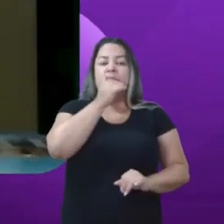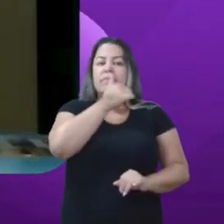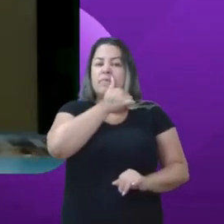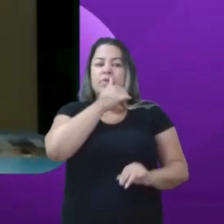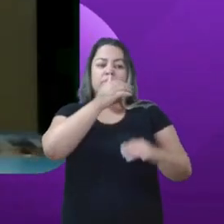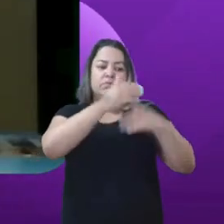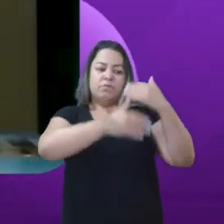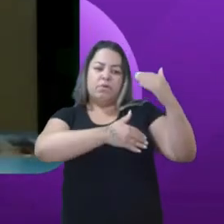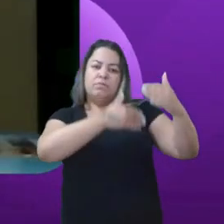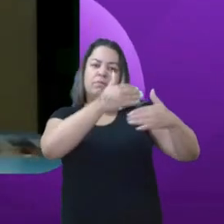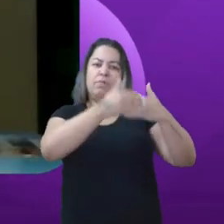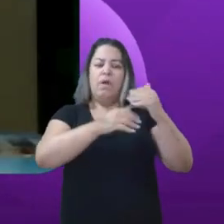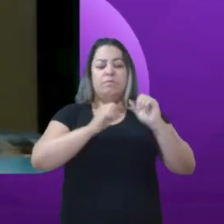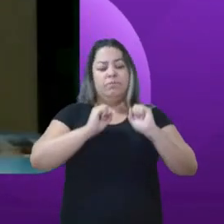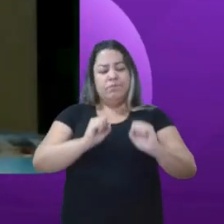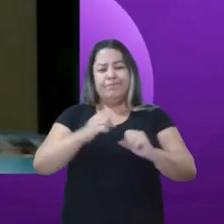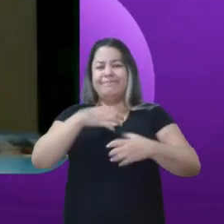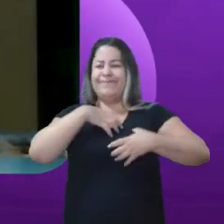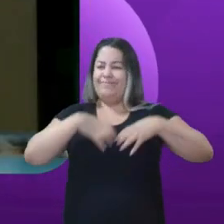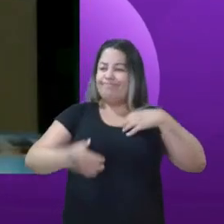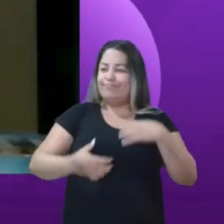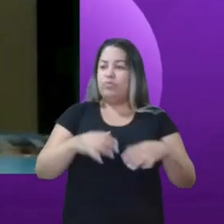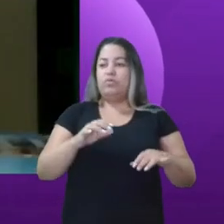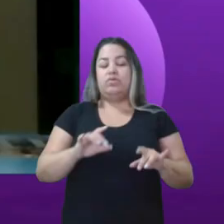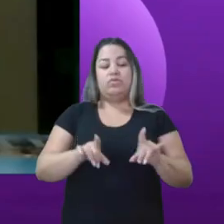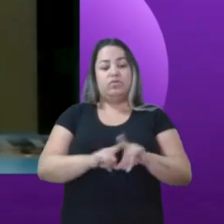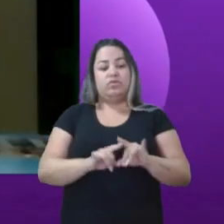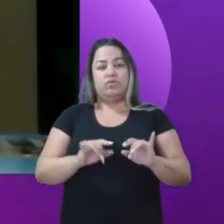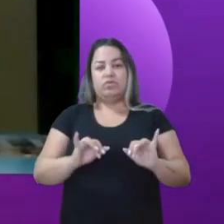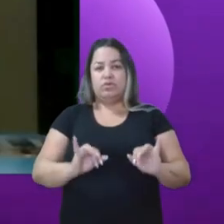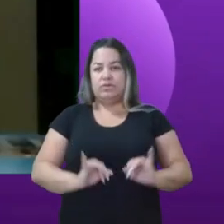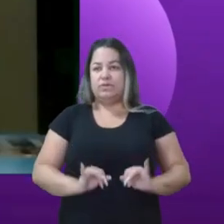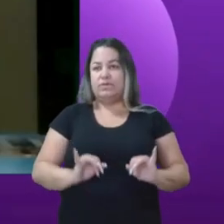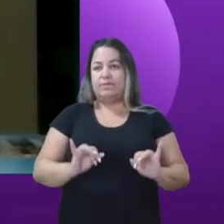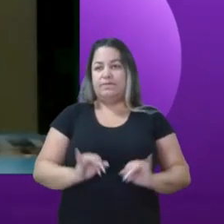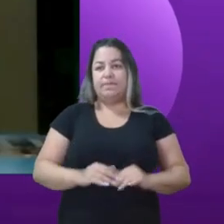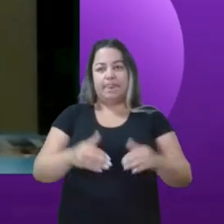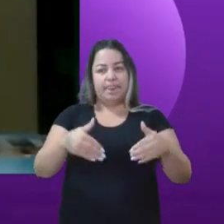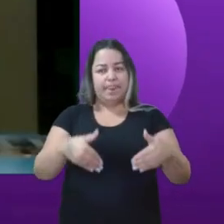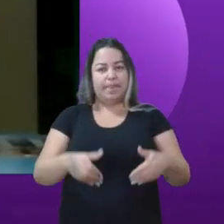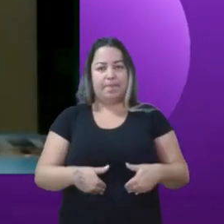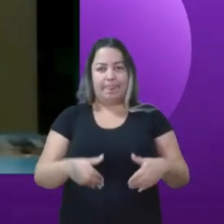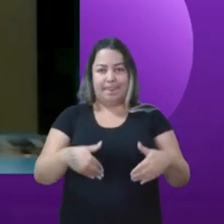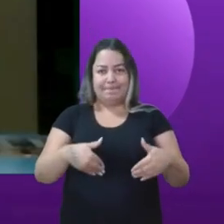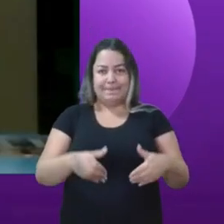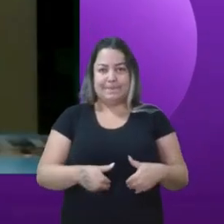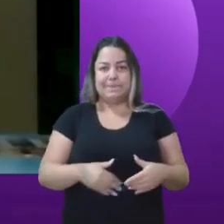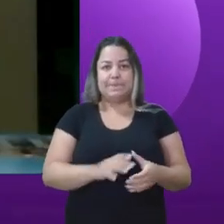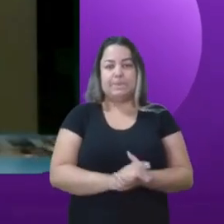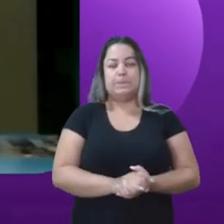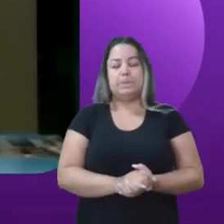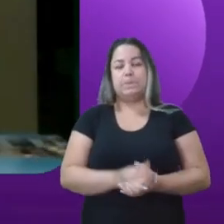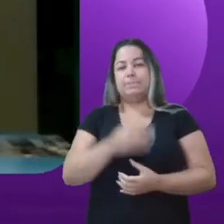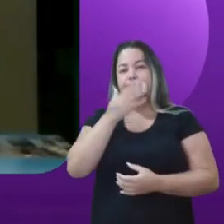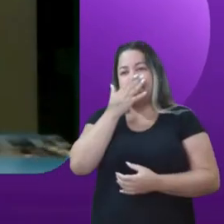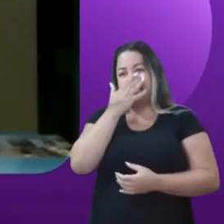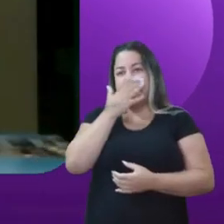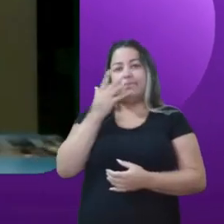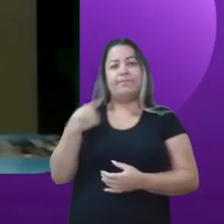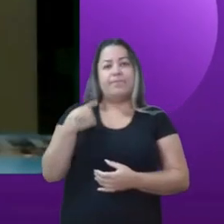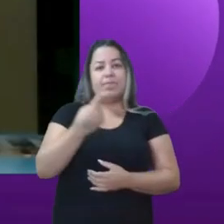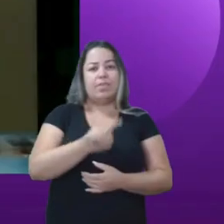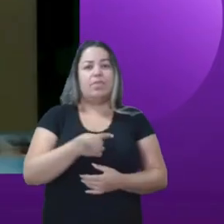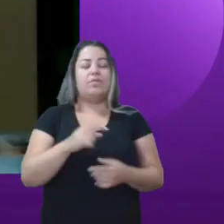bem, pode sentir fome, pode não ter as suas condições nutricionais bem atendidas. E nós, quando fizemos o